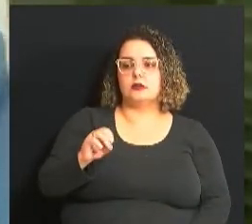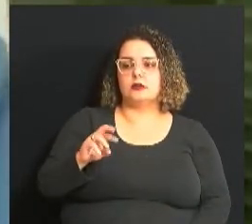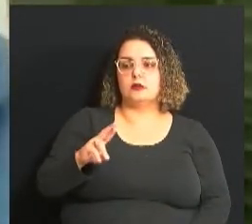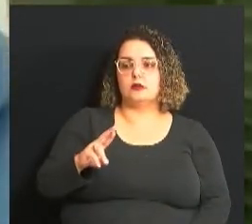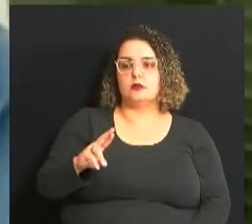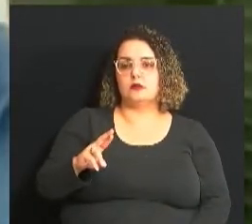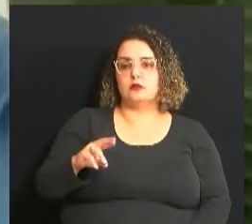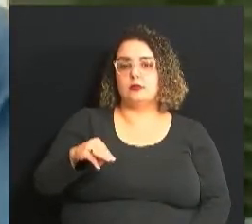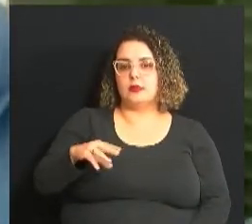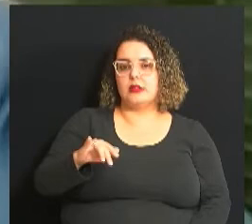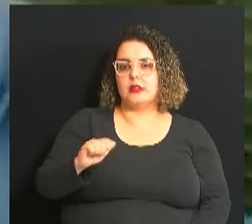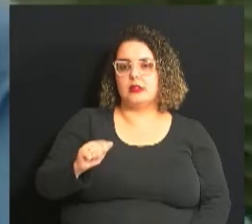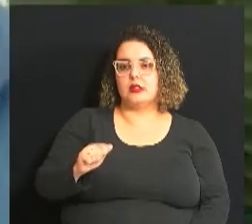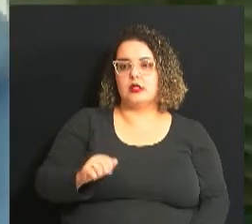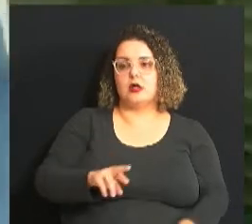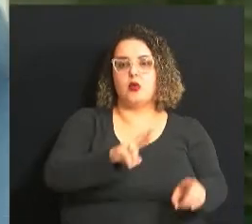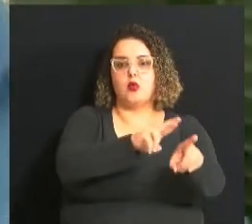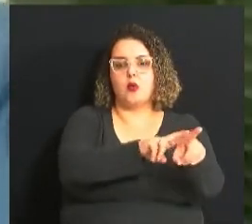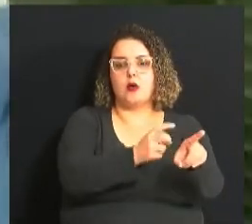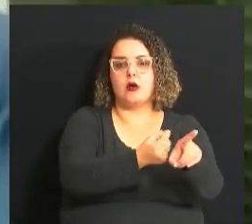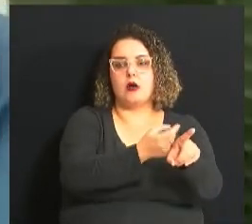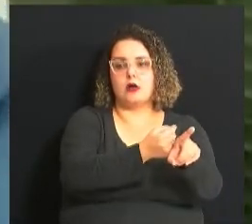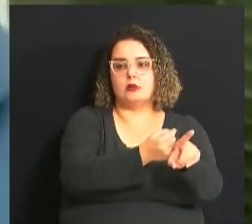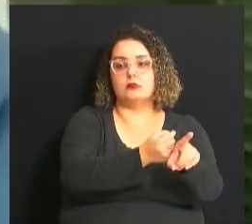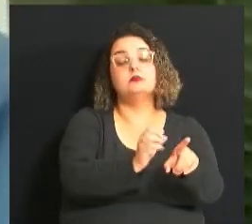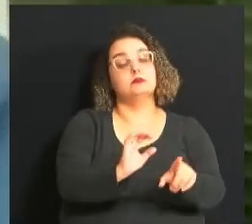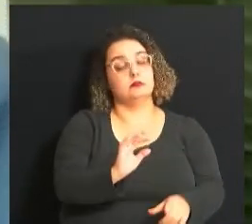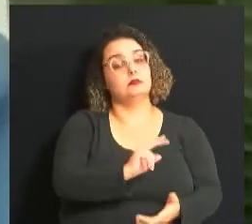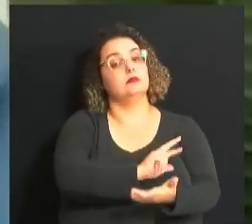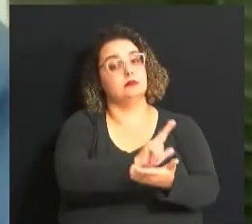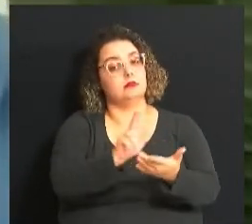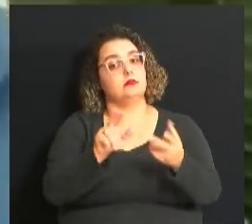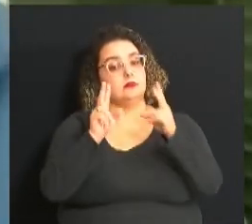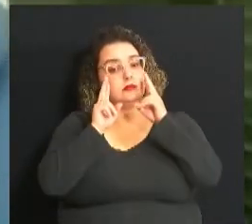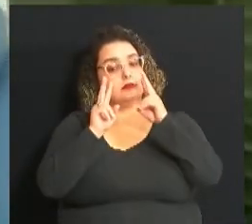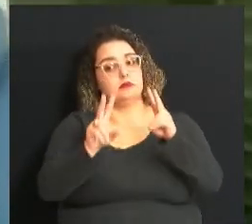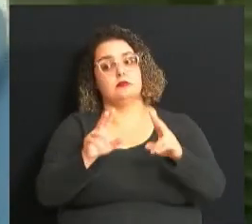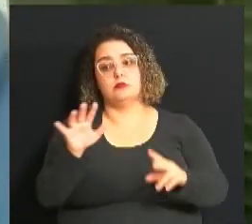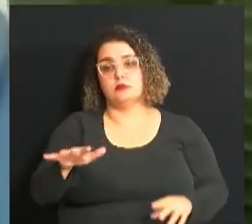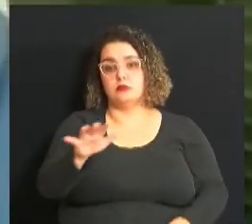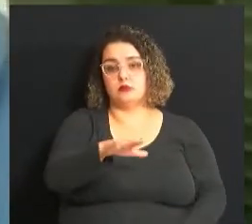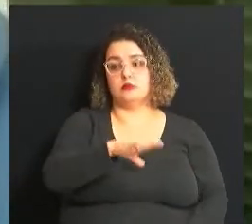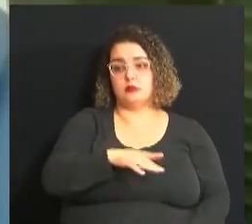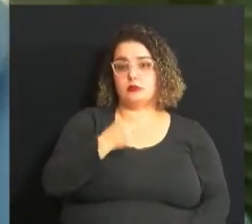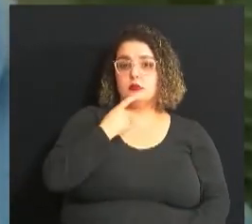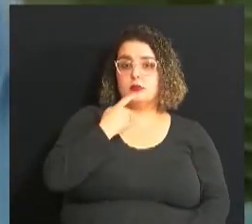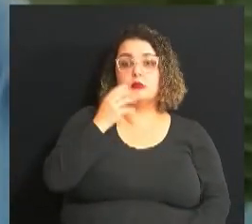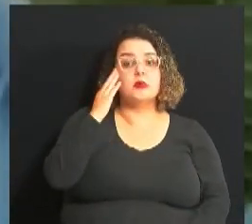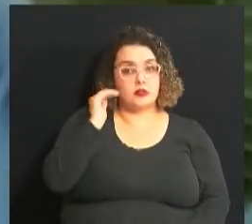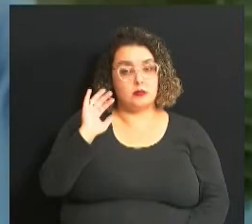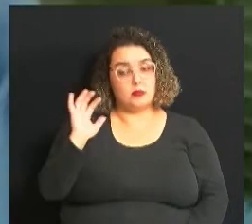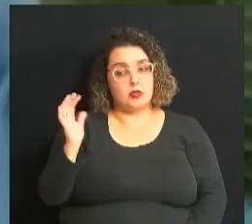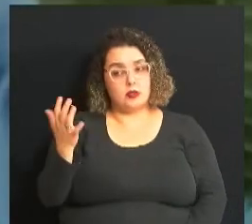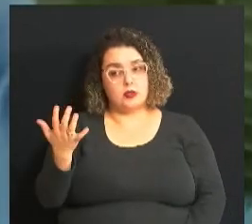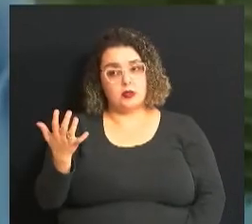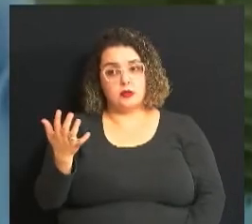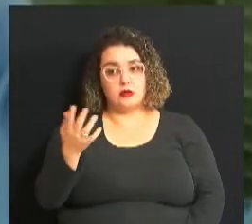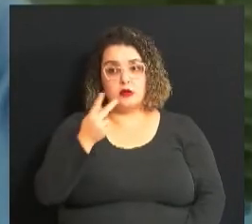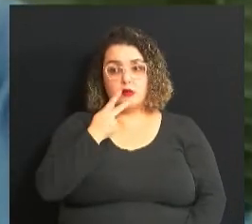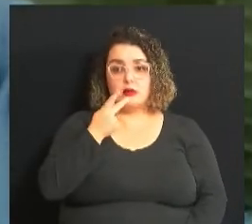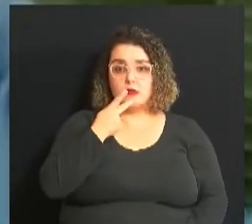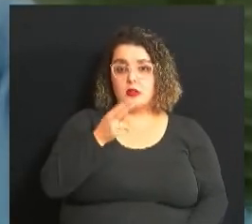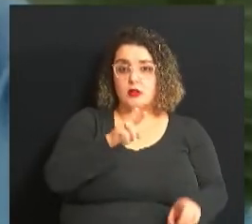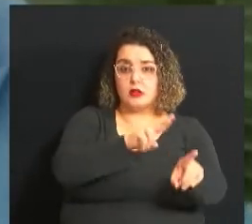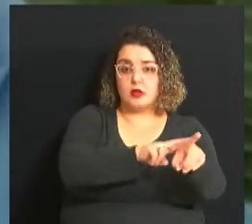Isso acontece no setor de saúde pública em Campinas. As pessoas sabem que isso acontece. Eu estou falando câncer de próstata, mas